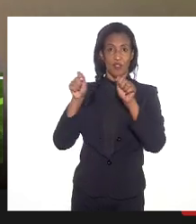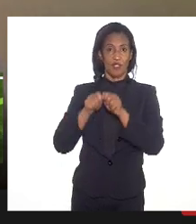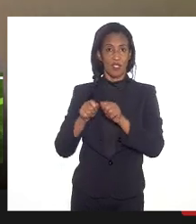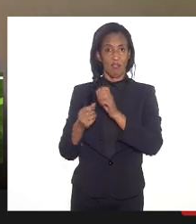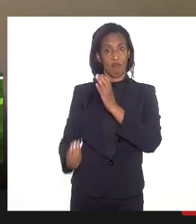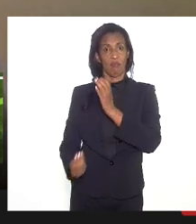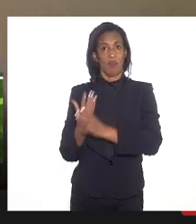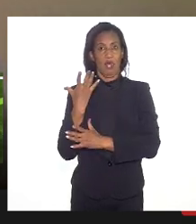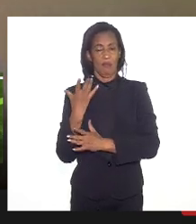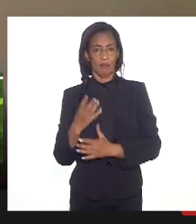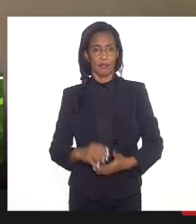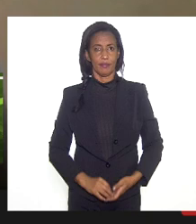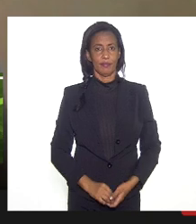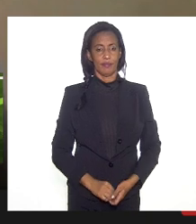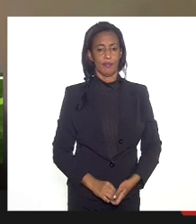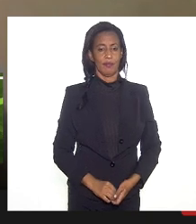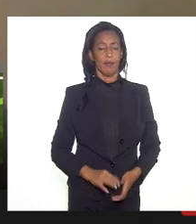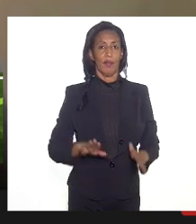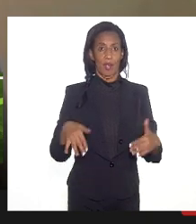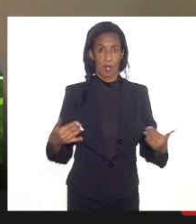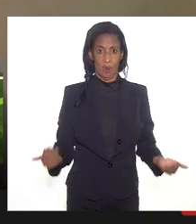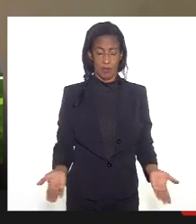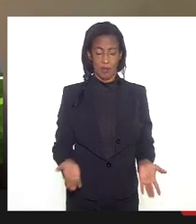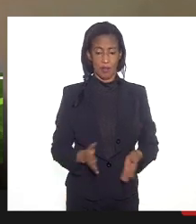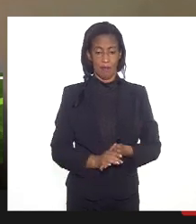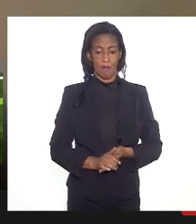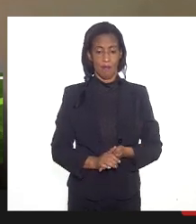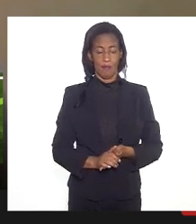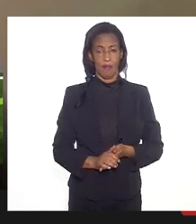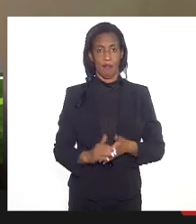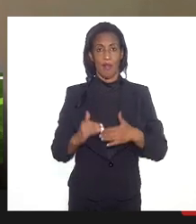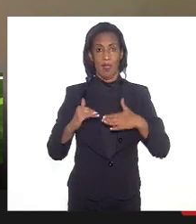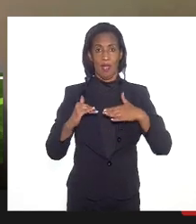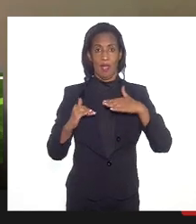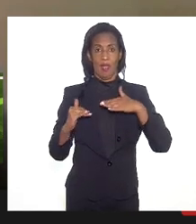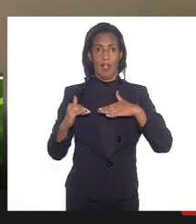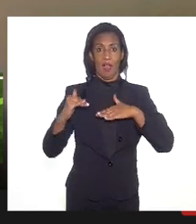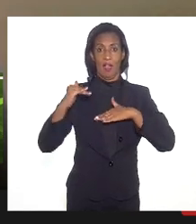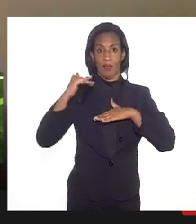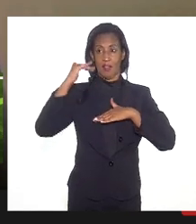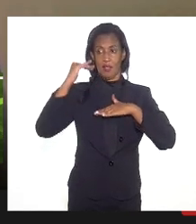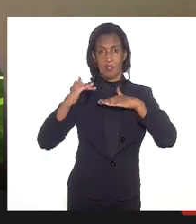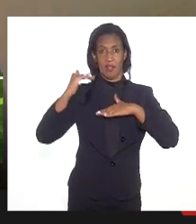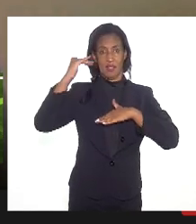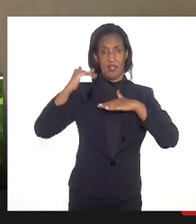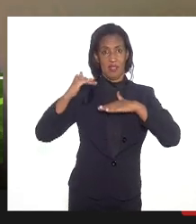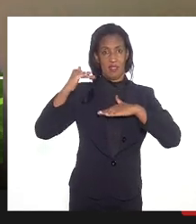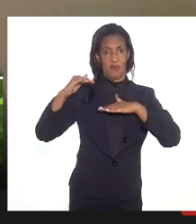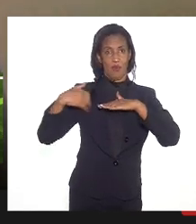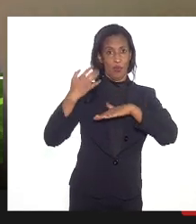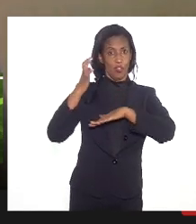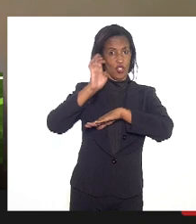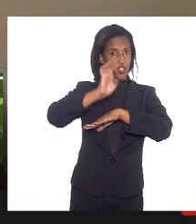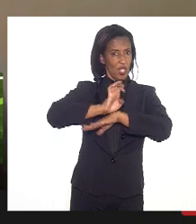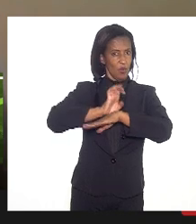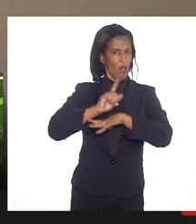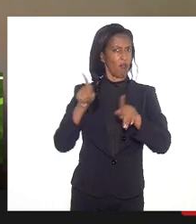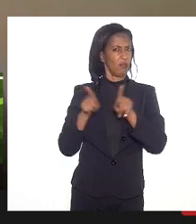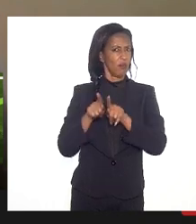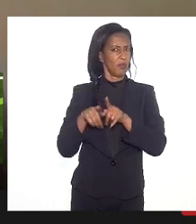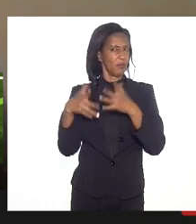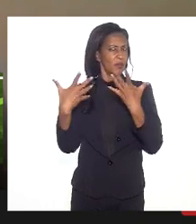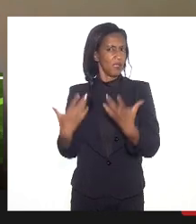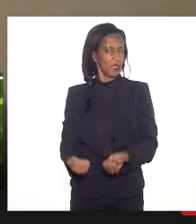criar. Assim, a nível estadual, também deve ser considerada a obrigação